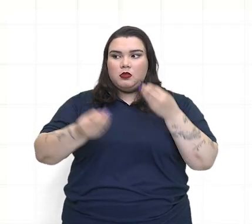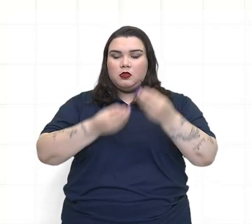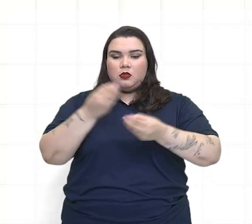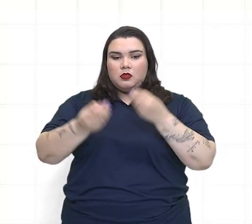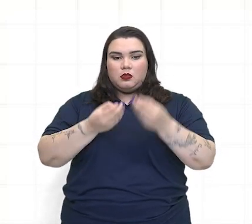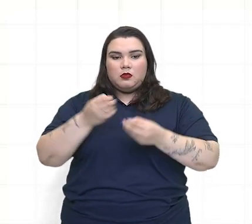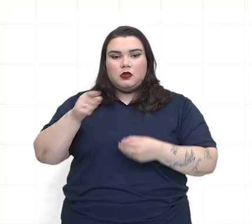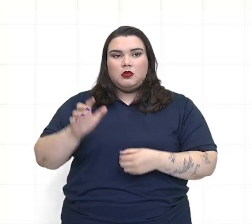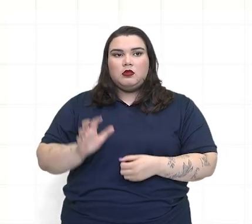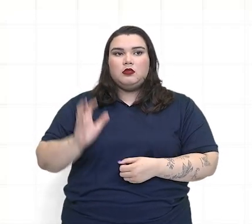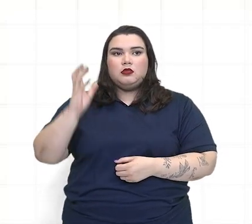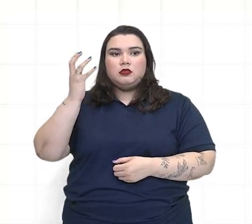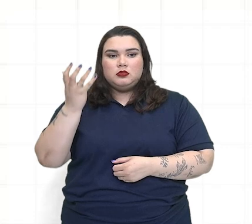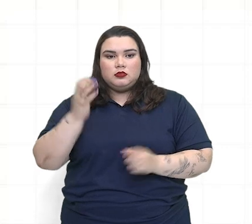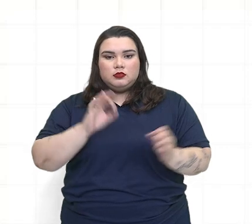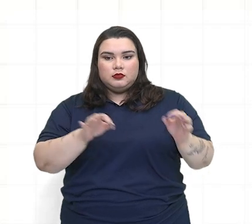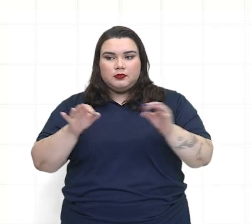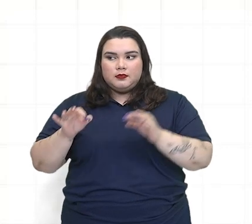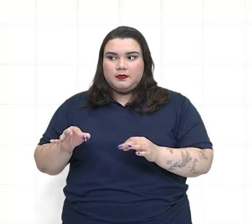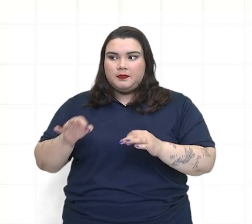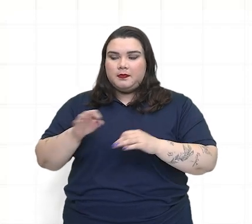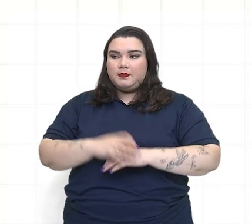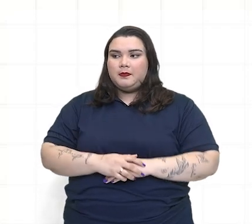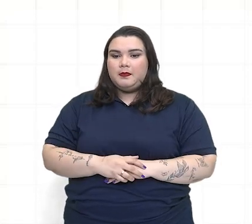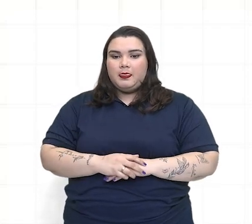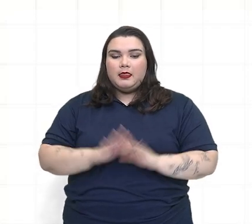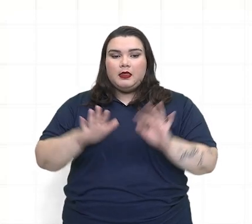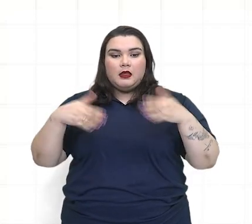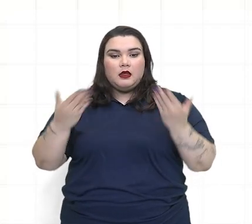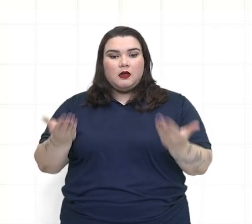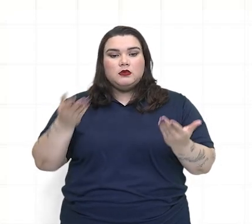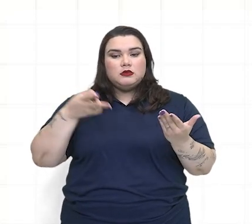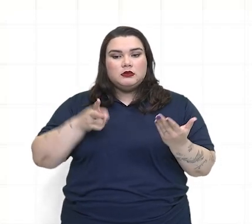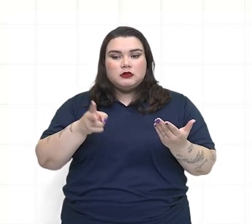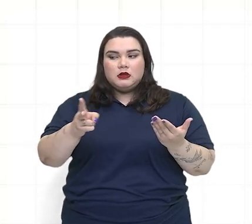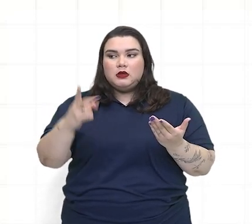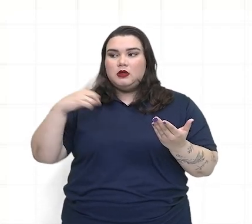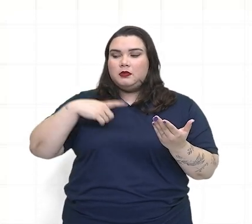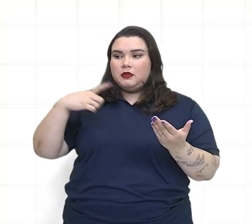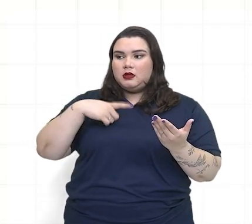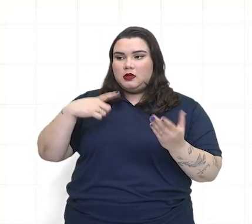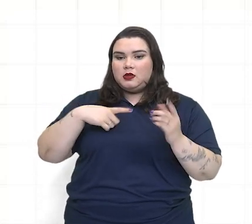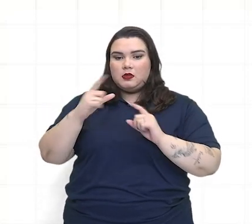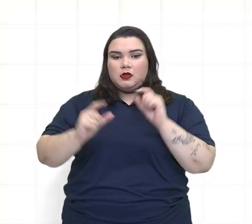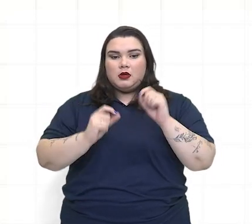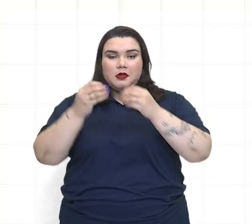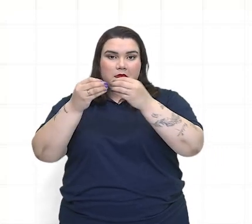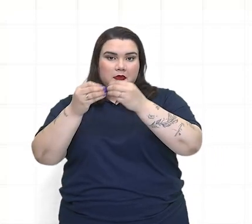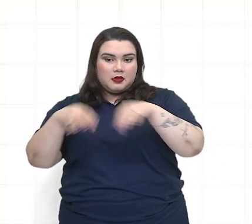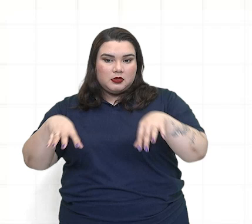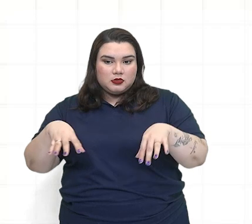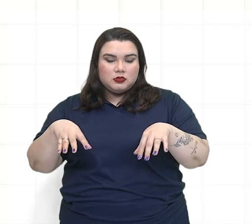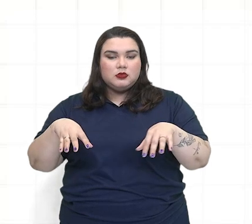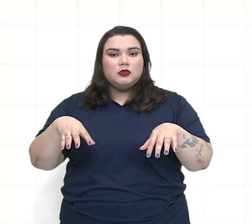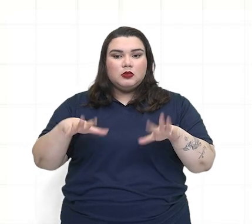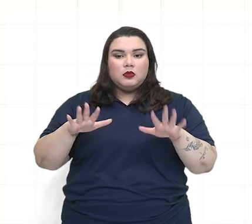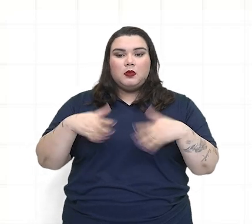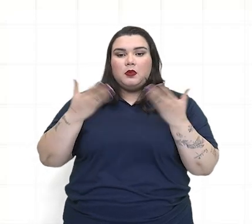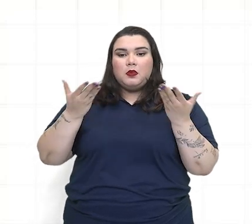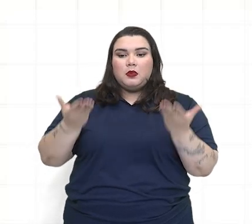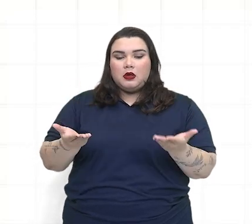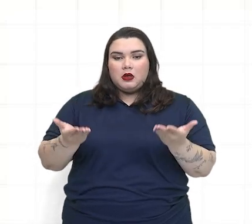isso ocorre aí? Certo? Sempre vai ter prejuízo quando